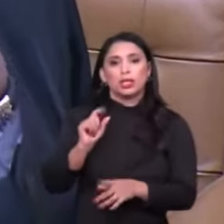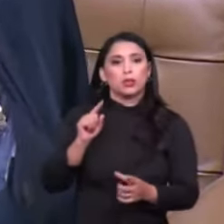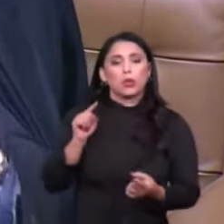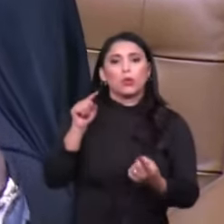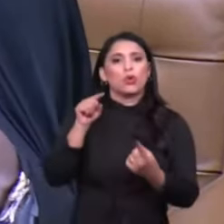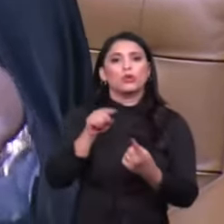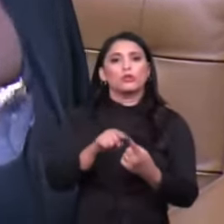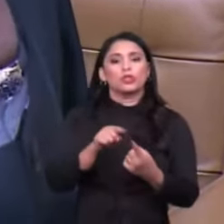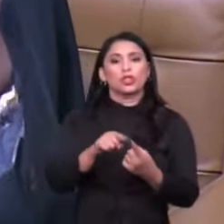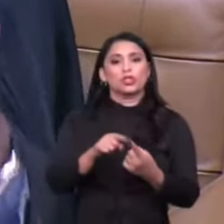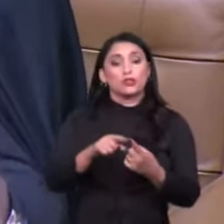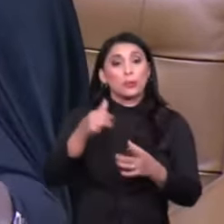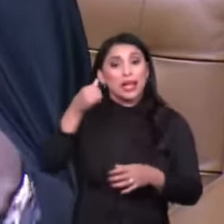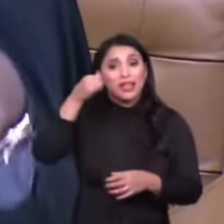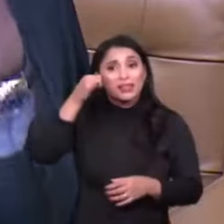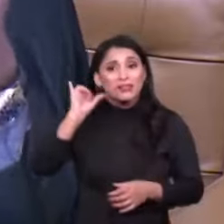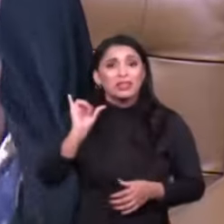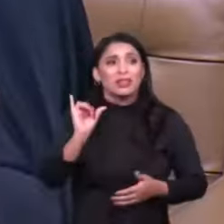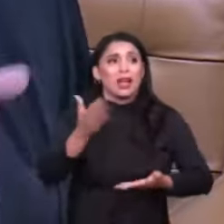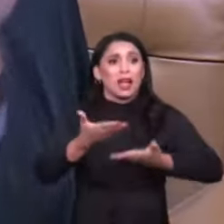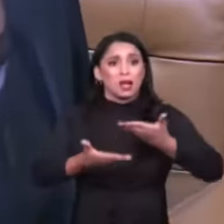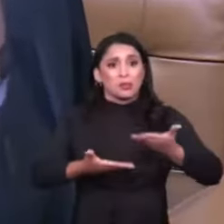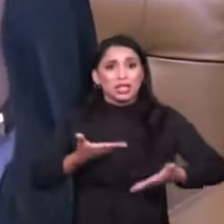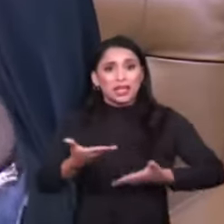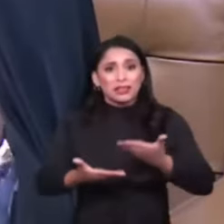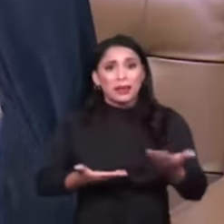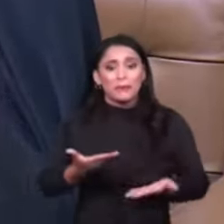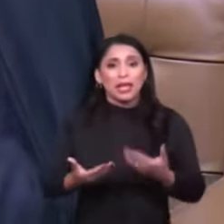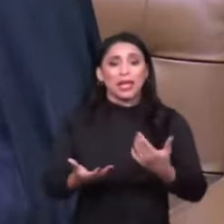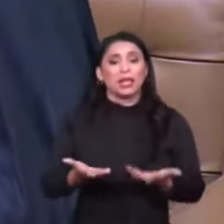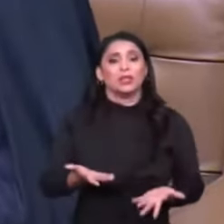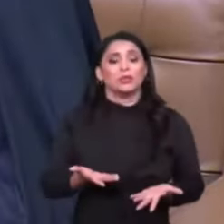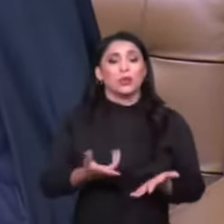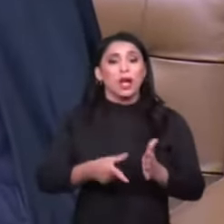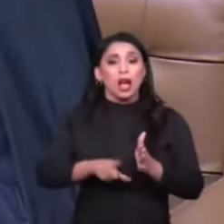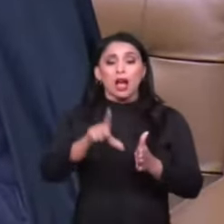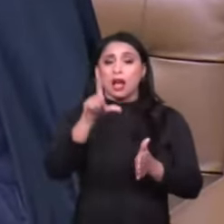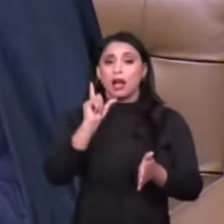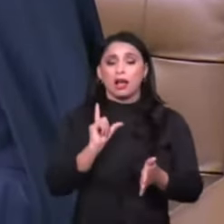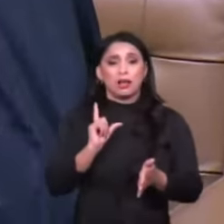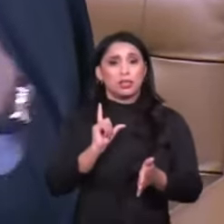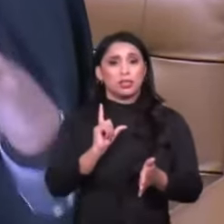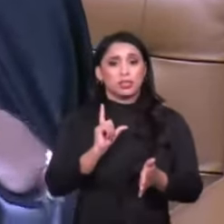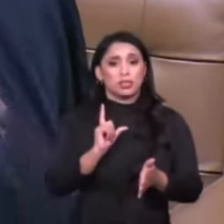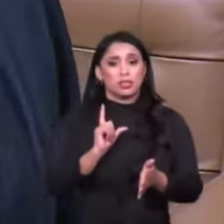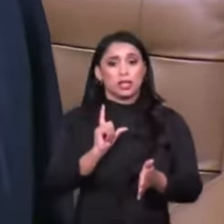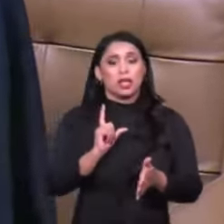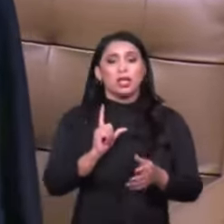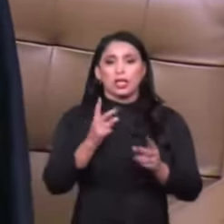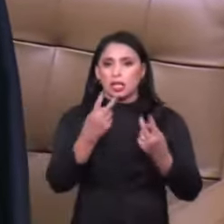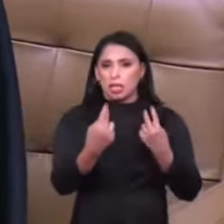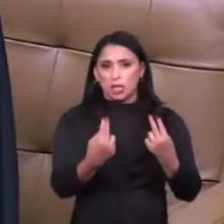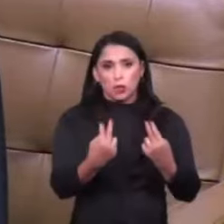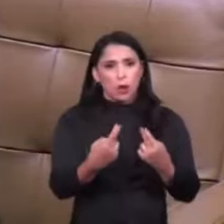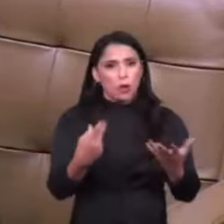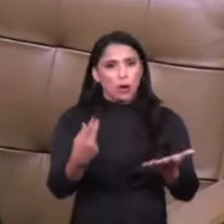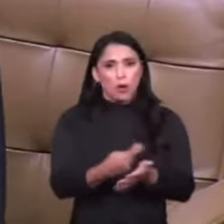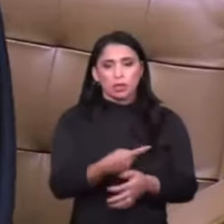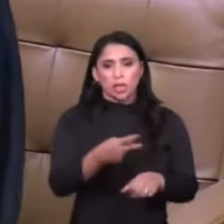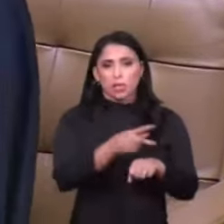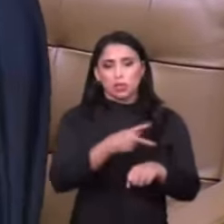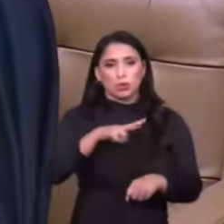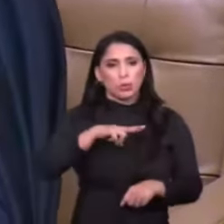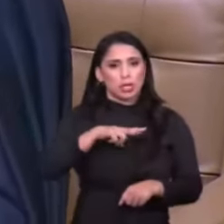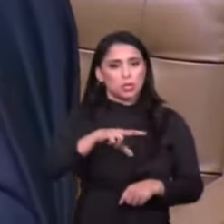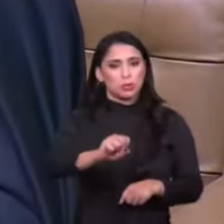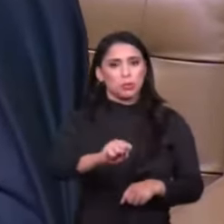medidas profiláticas, de tratamento, tal como se dá no modelo português, passar para o âmbito